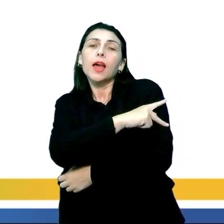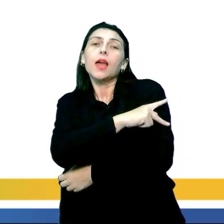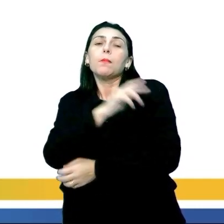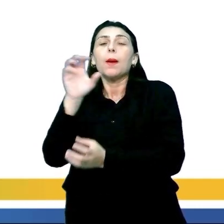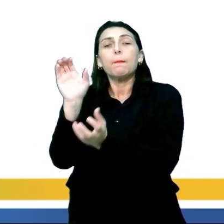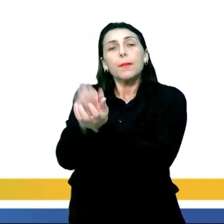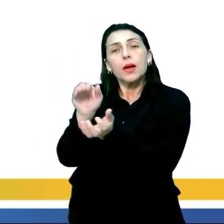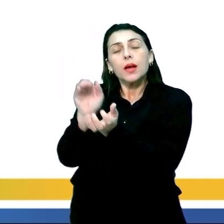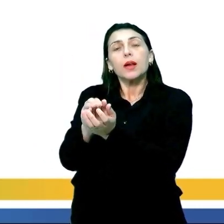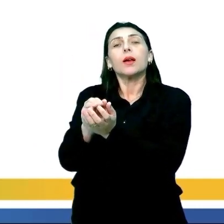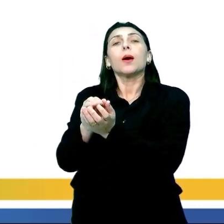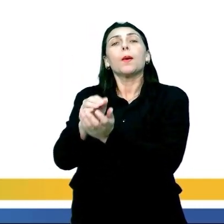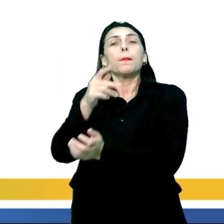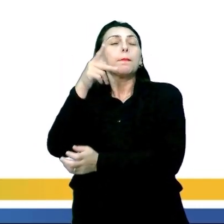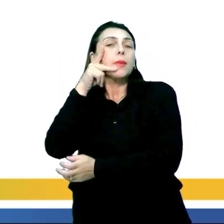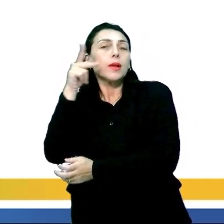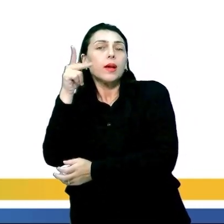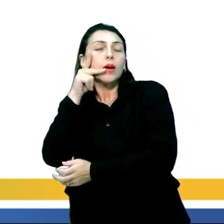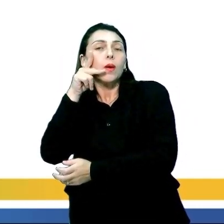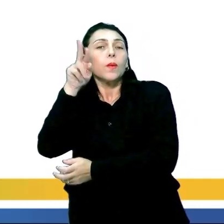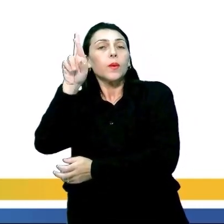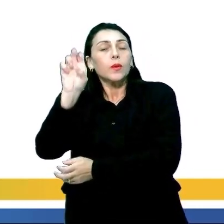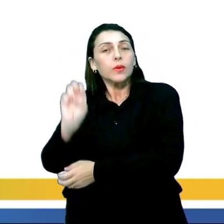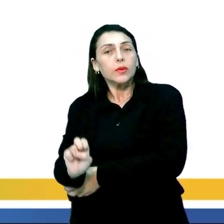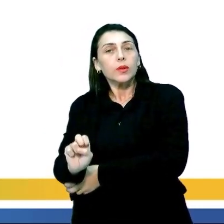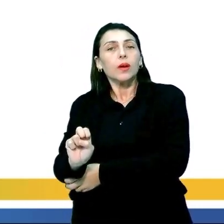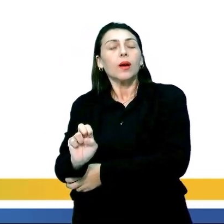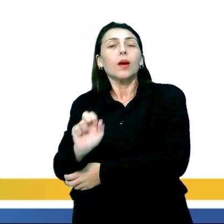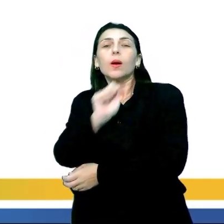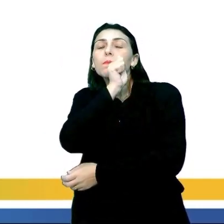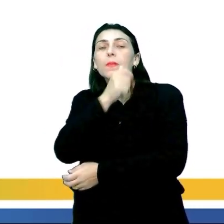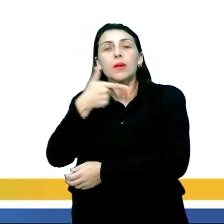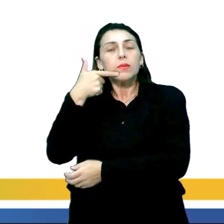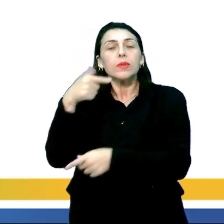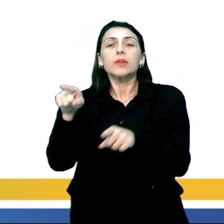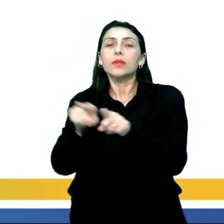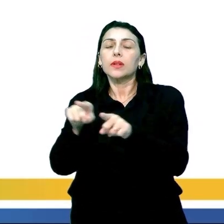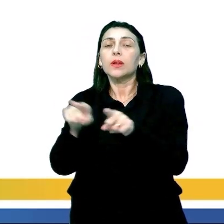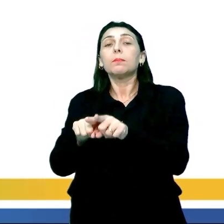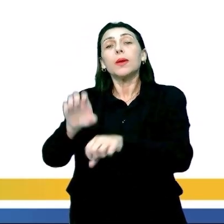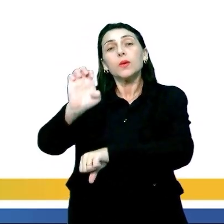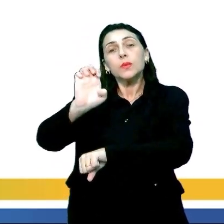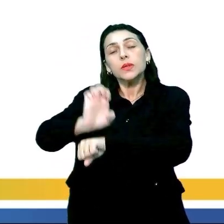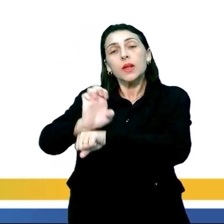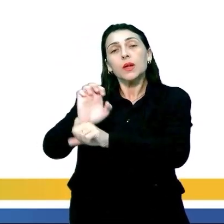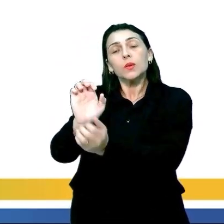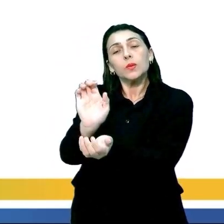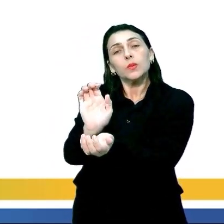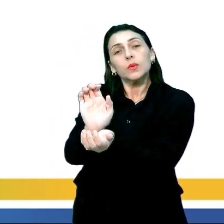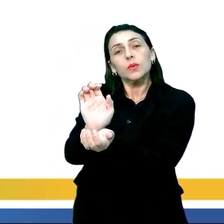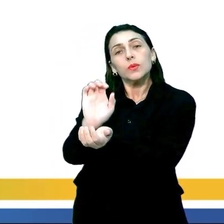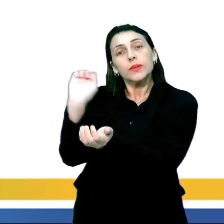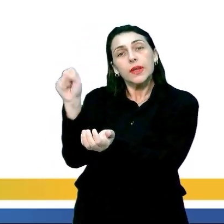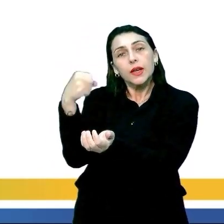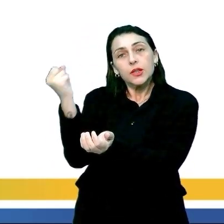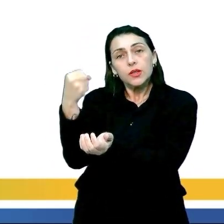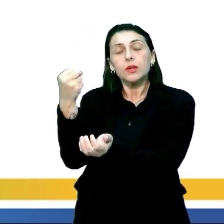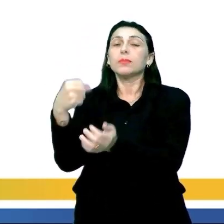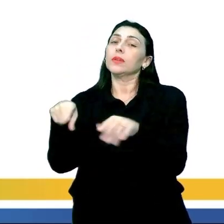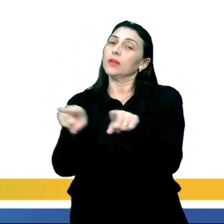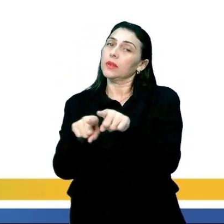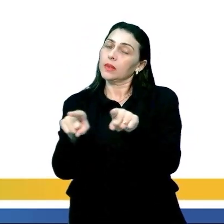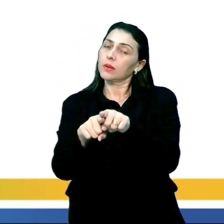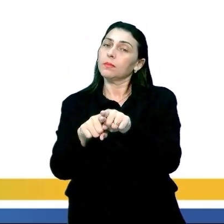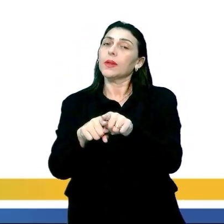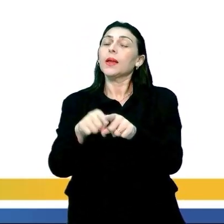Pernambuco, Piauí, Rio Grande do Norte, Alagoas e também o estado do Sergipe. Além disso, a presença